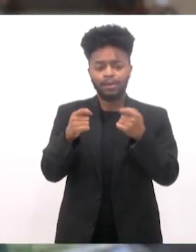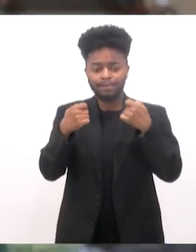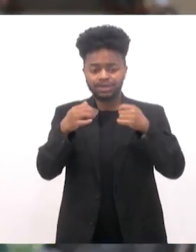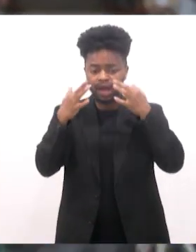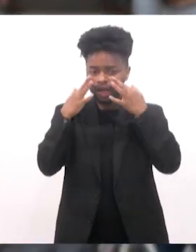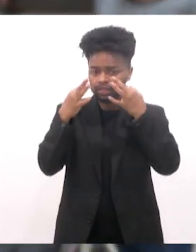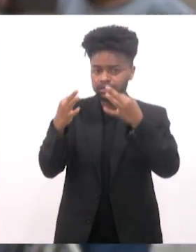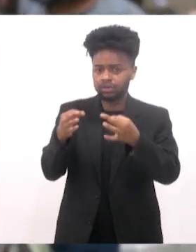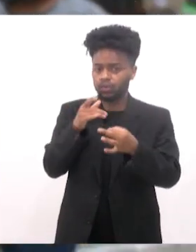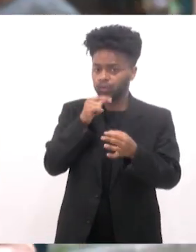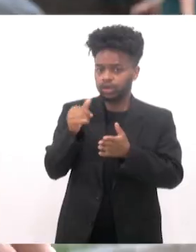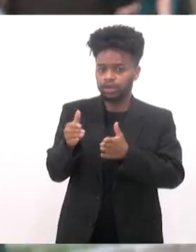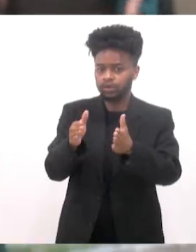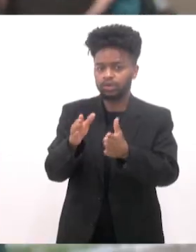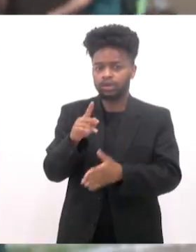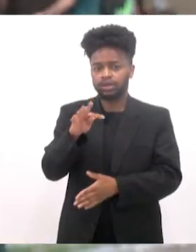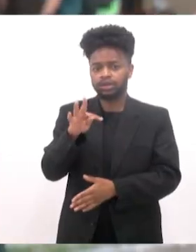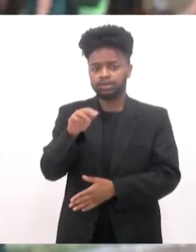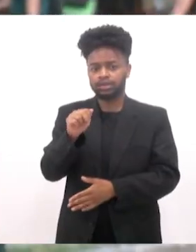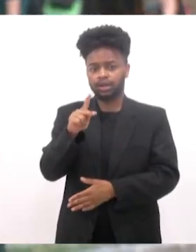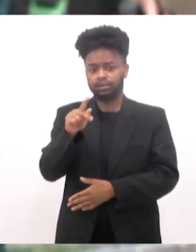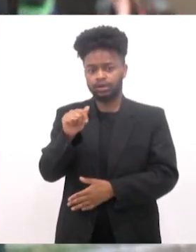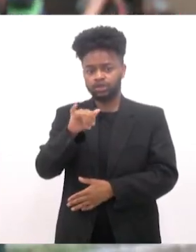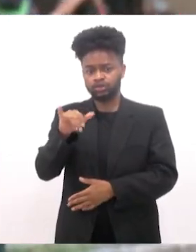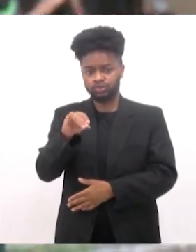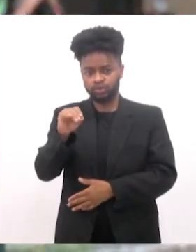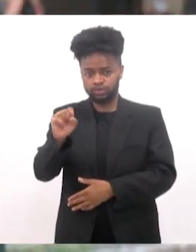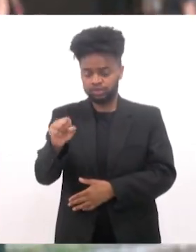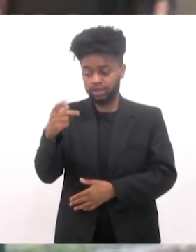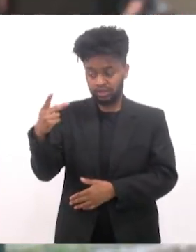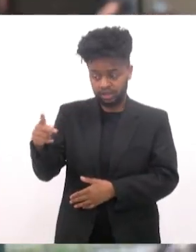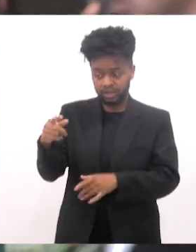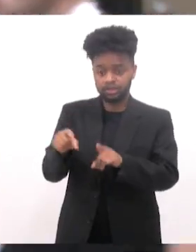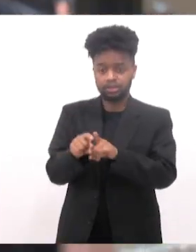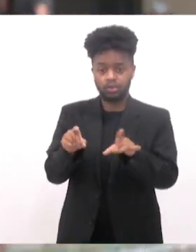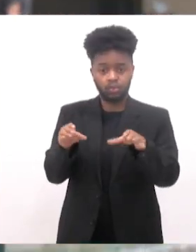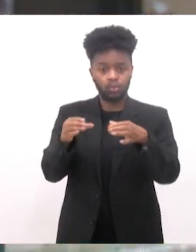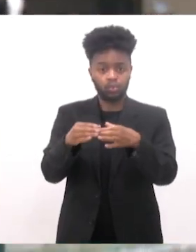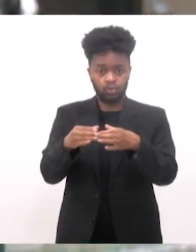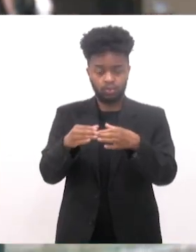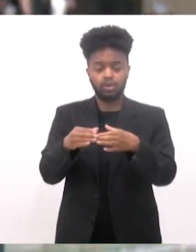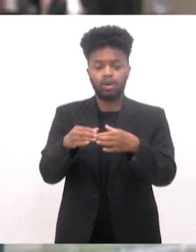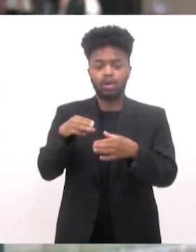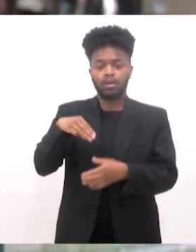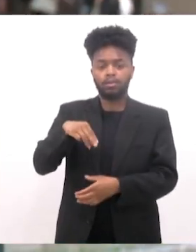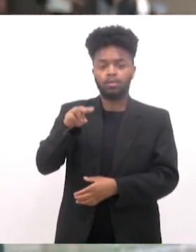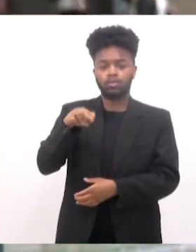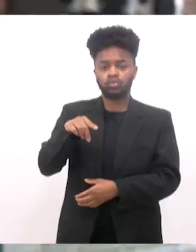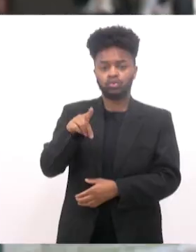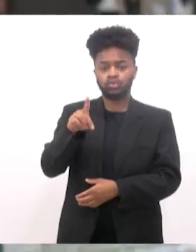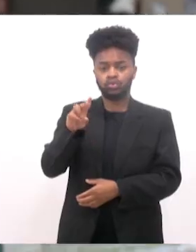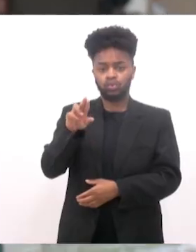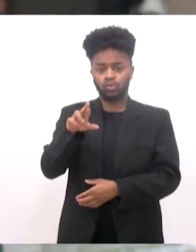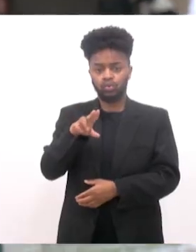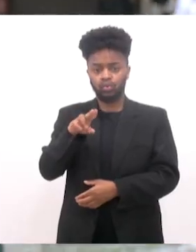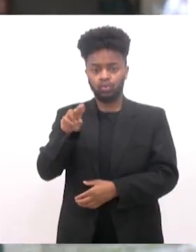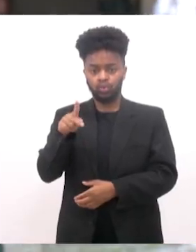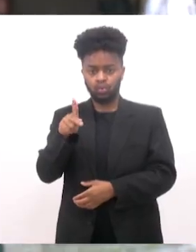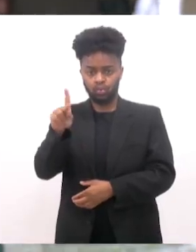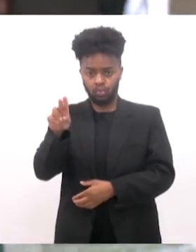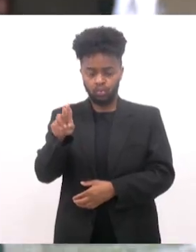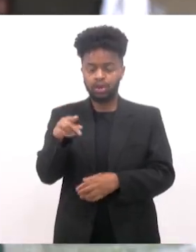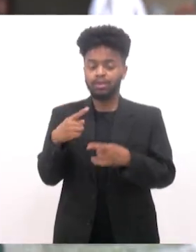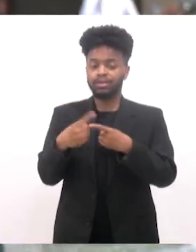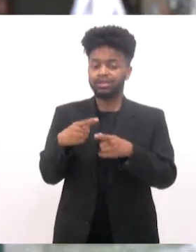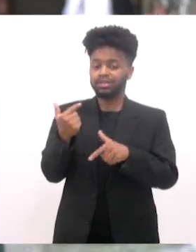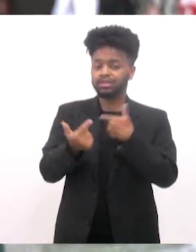Rio Tapajós, tanto pela Gabriela quanto pela comunidade beirante Munduruku. E acho que é um trabalho que